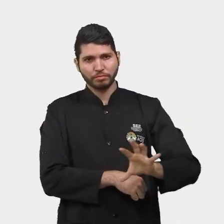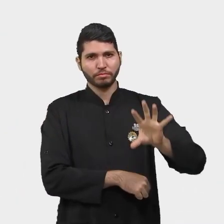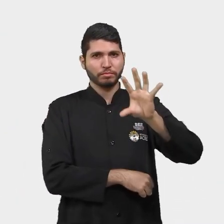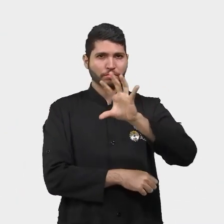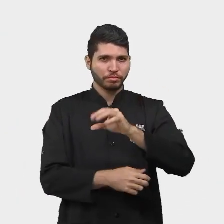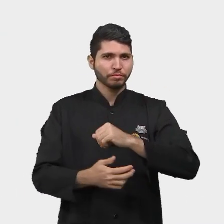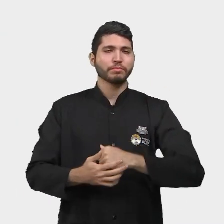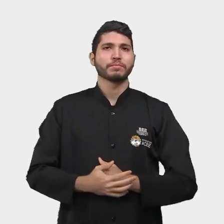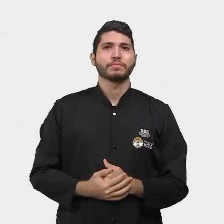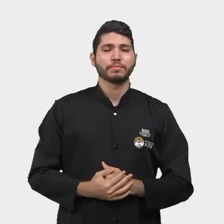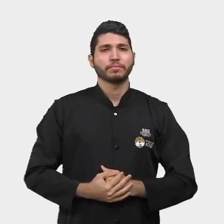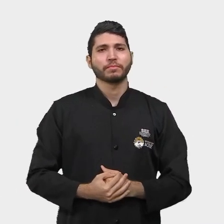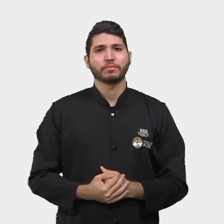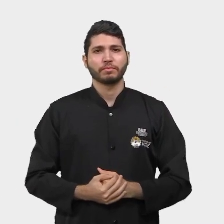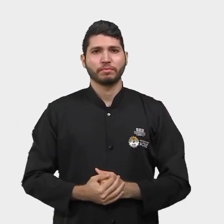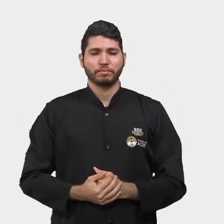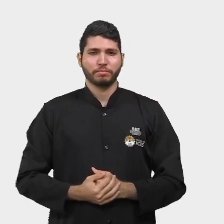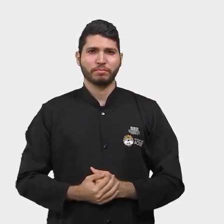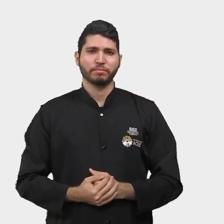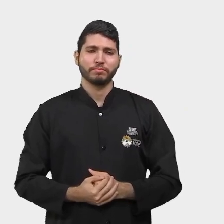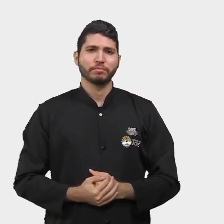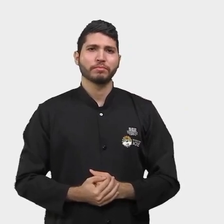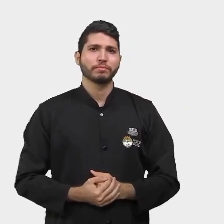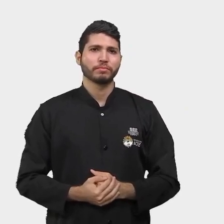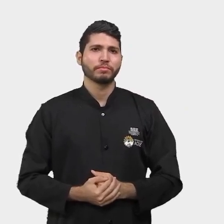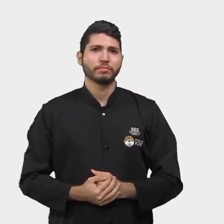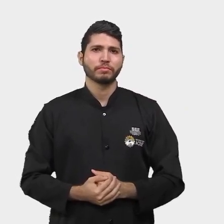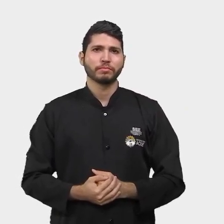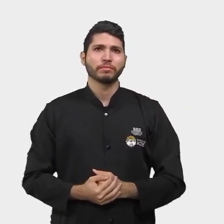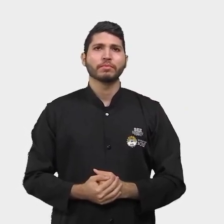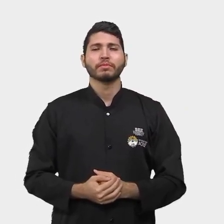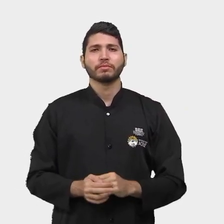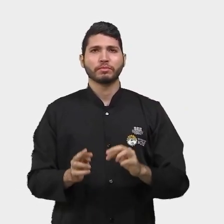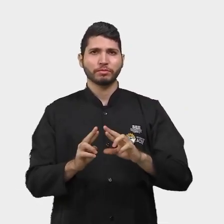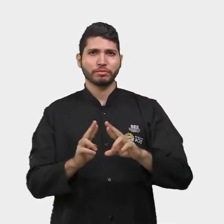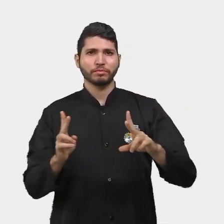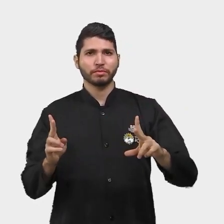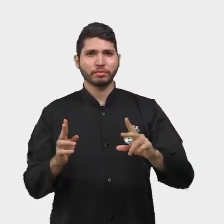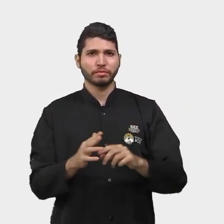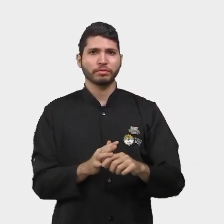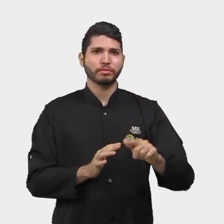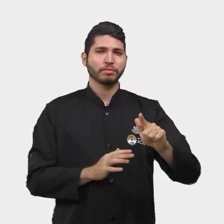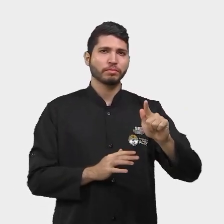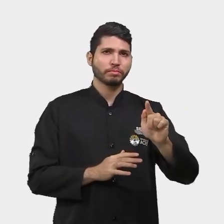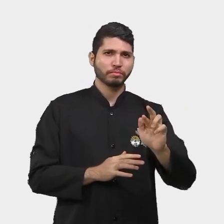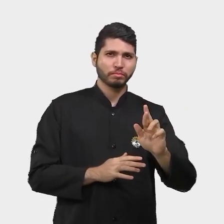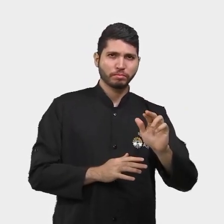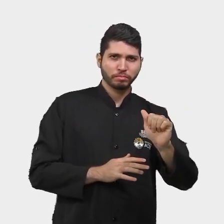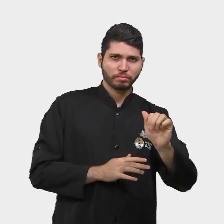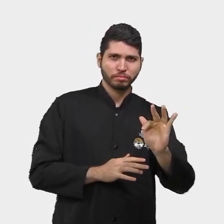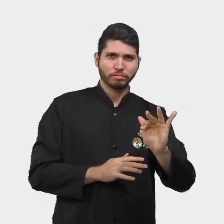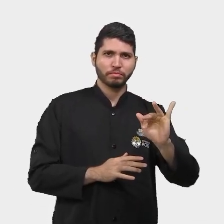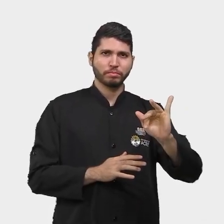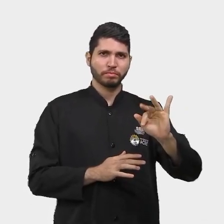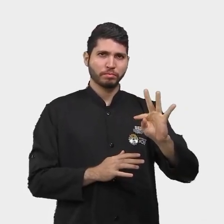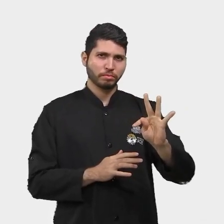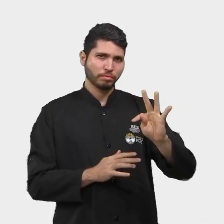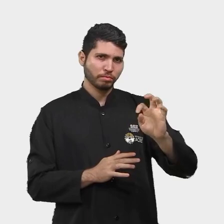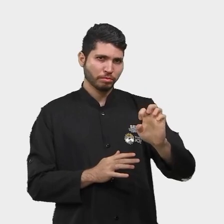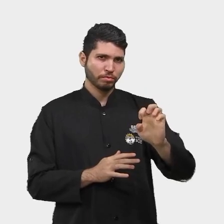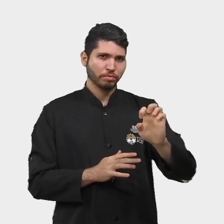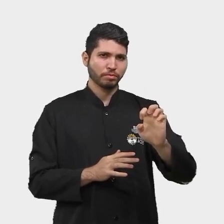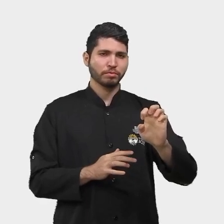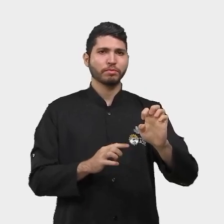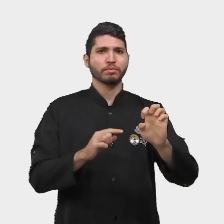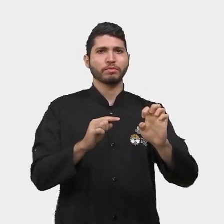Seguindo, nós vamos falar agora sobre o grafite e a pichação, gente. O grafite, ela é uma